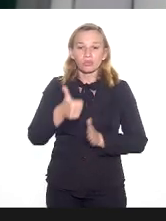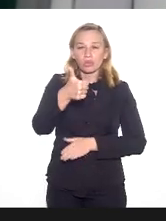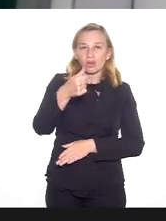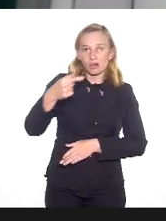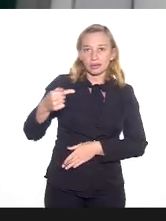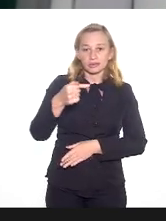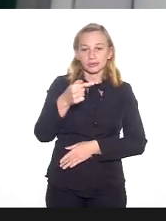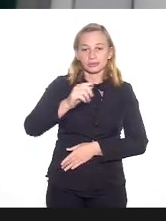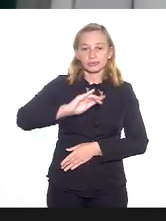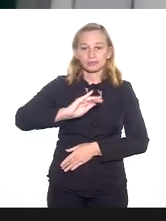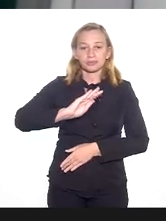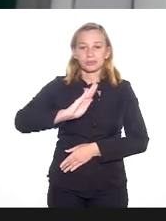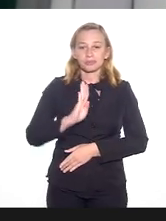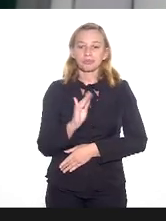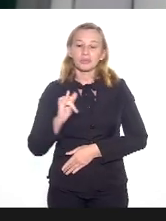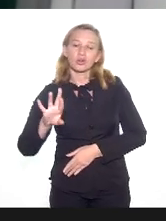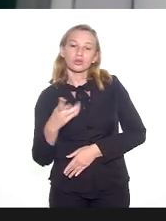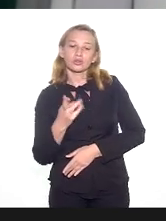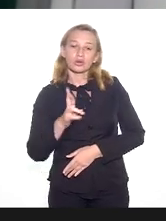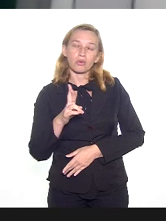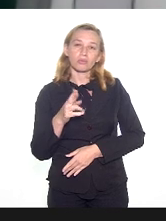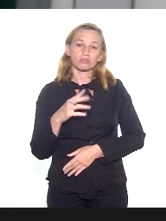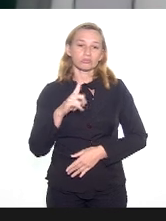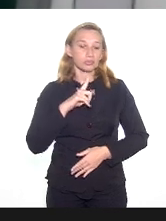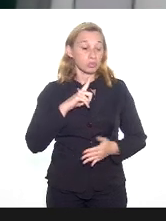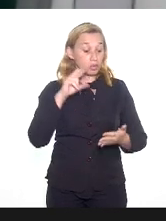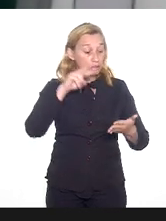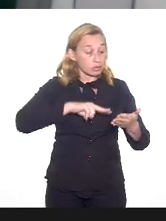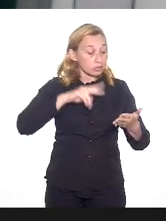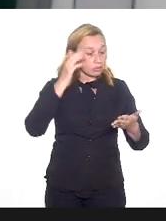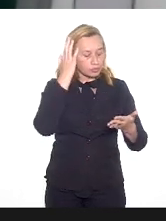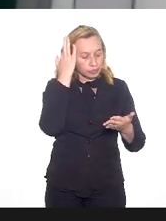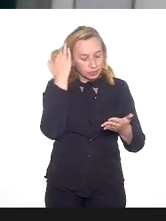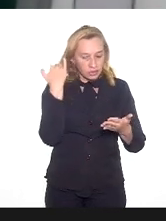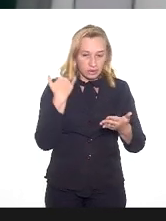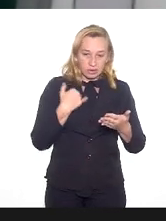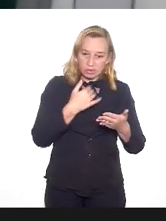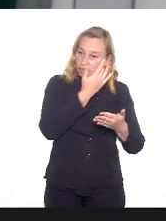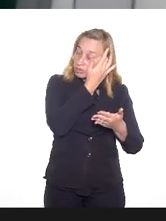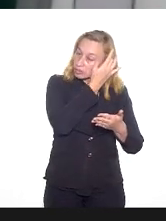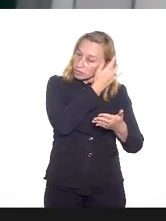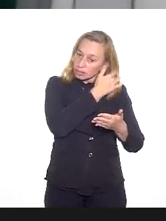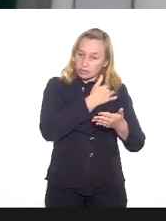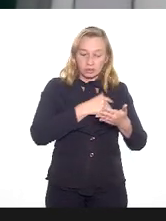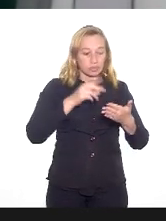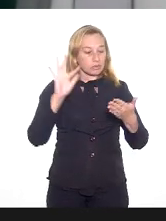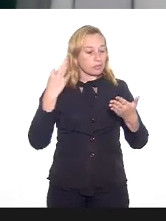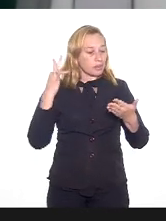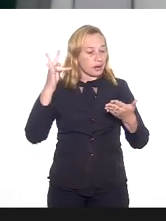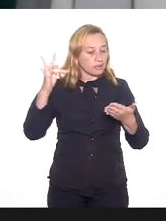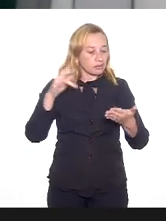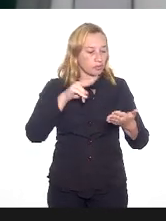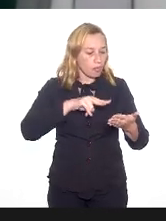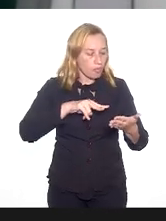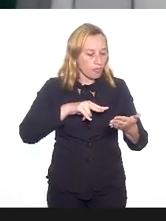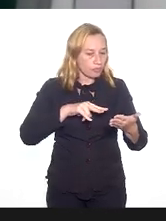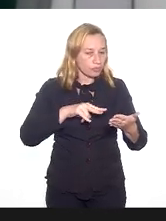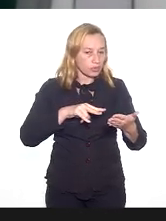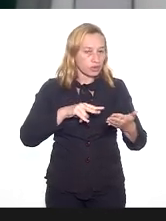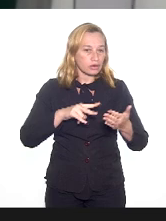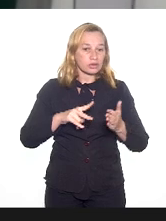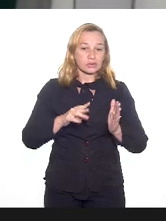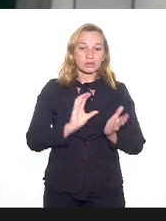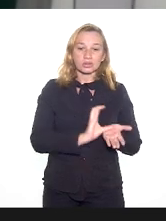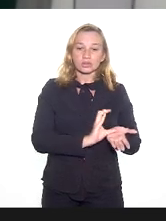17 bilhões de reais. Eu tenho, inclusive, aqui um breve escalonamento. Em ausência de